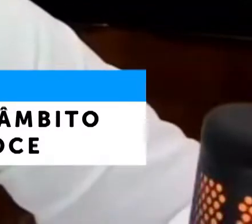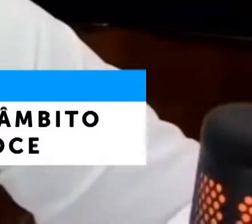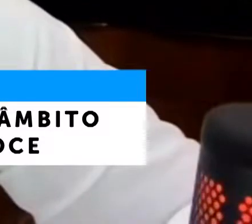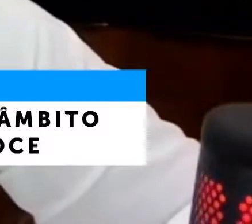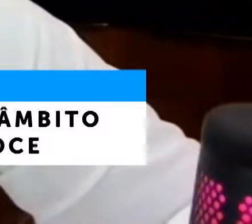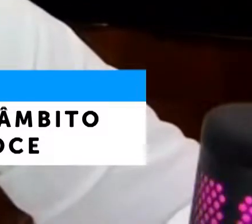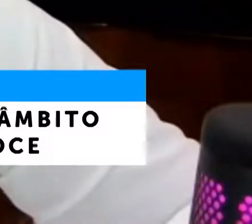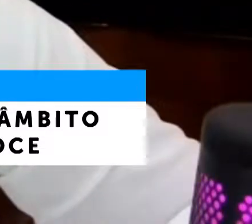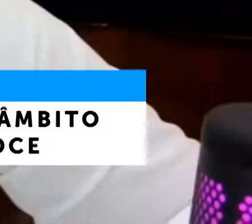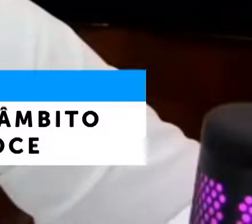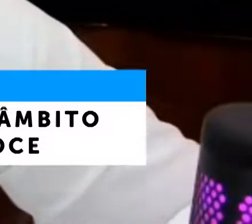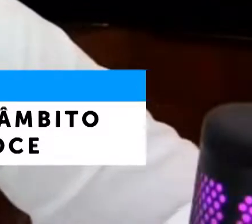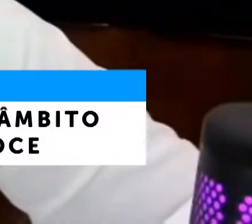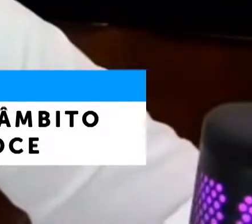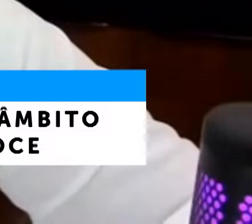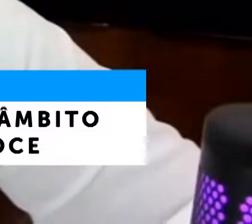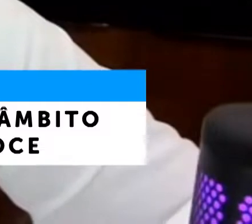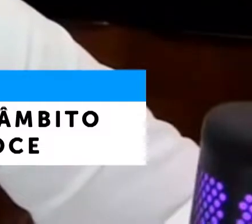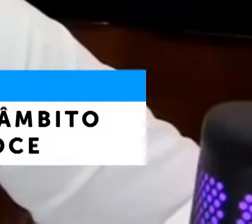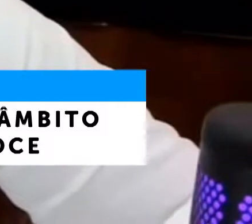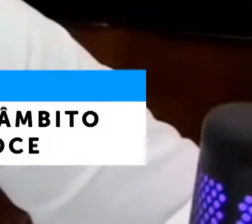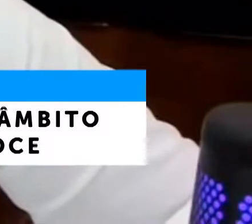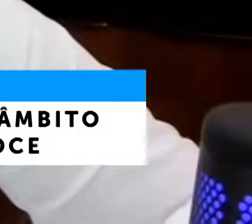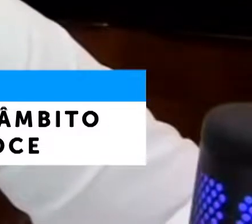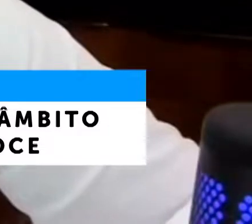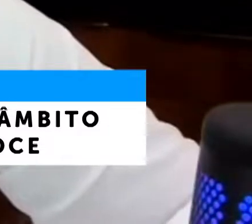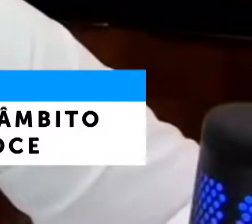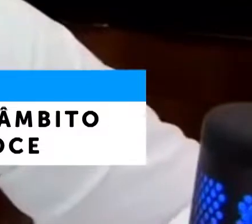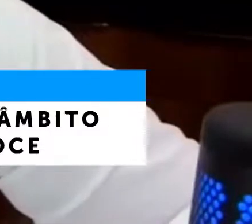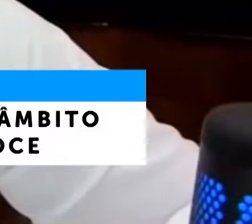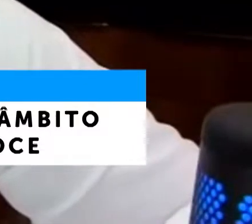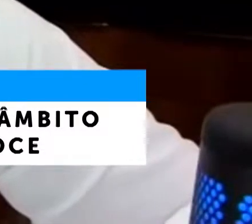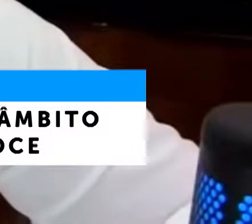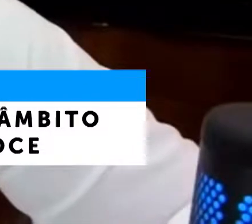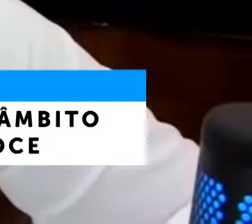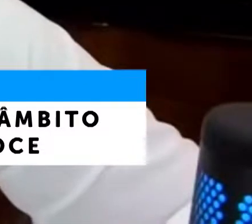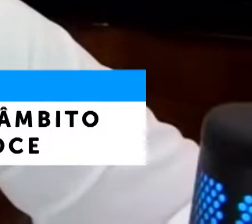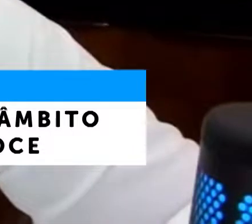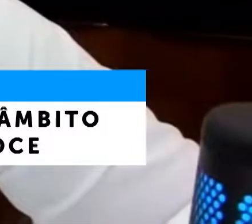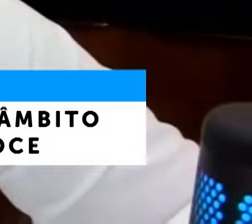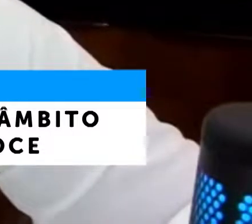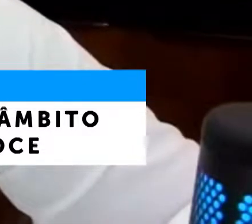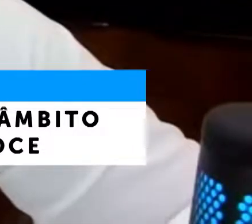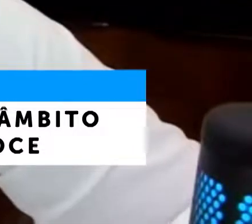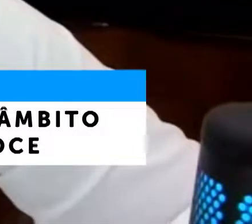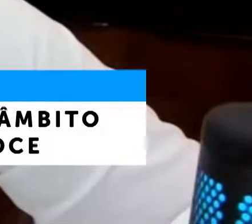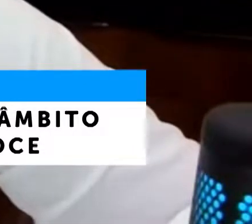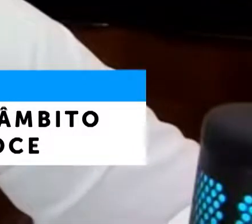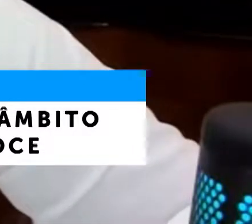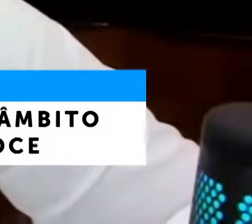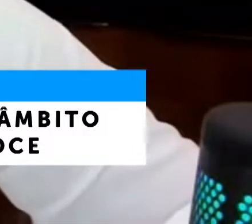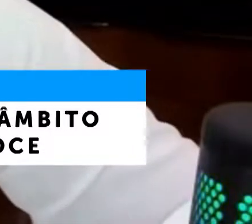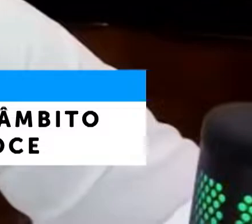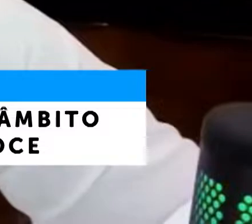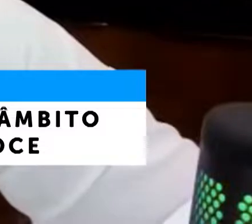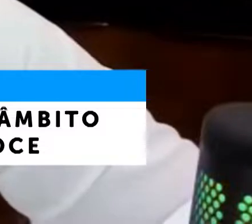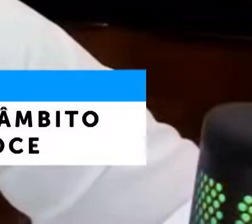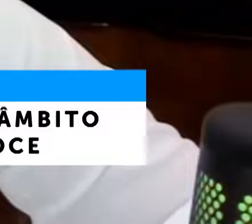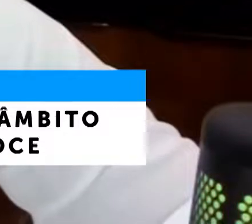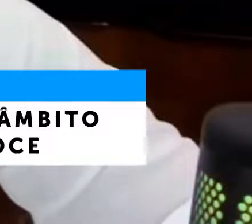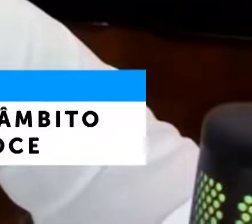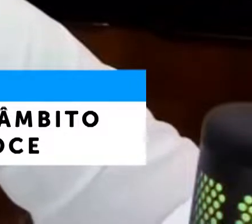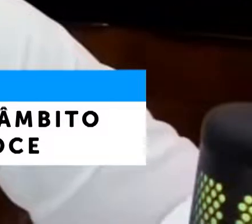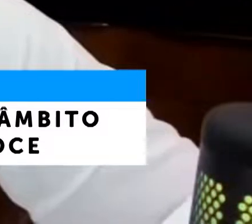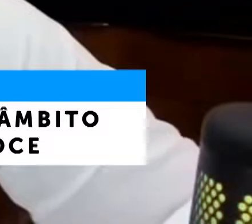Kemp, eu admiro a cultura árabe e não venha, Vossa Excelência, me colocar contra o estilo da